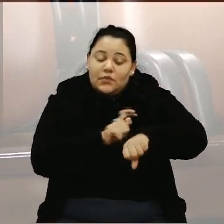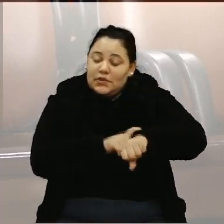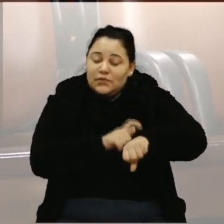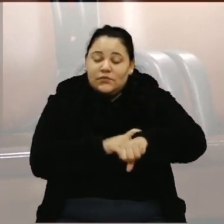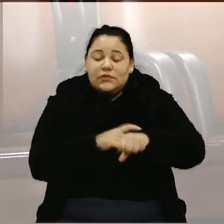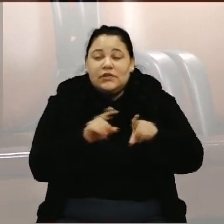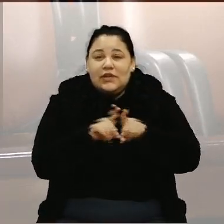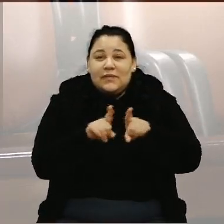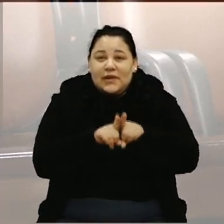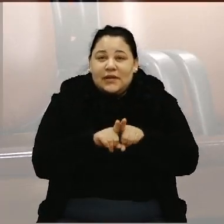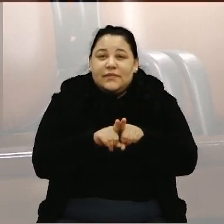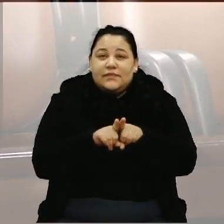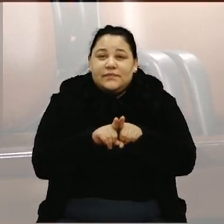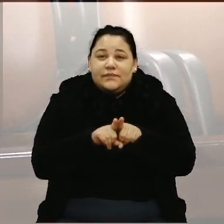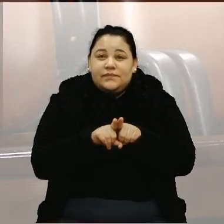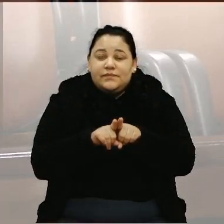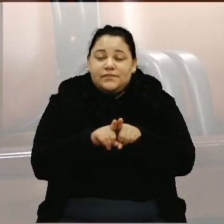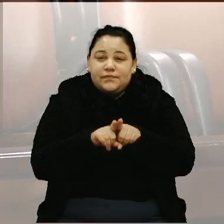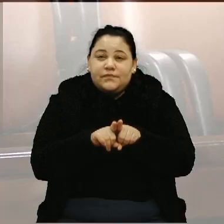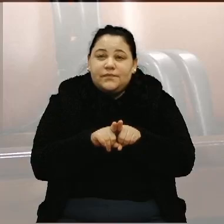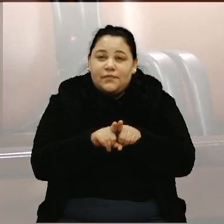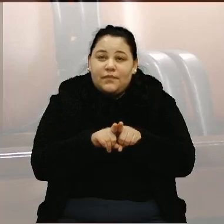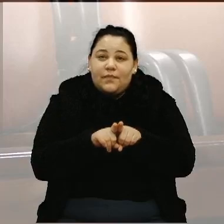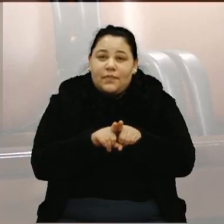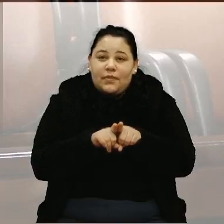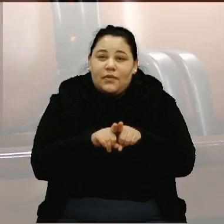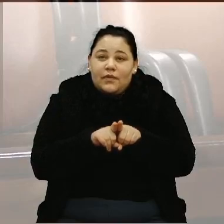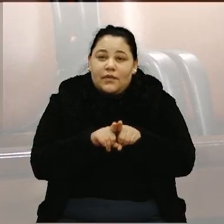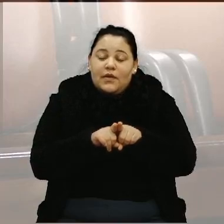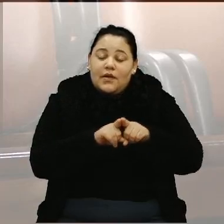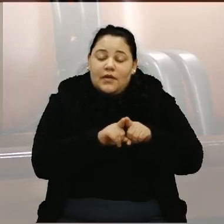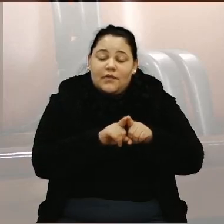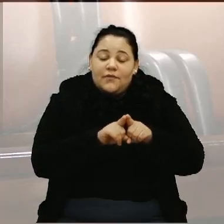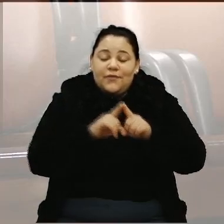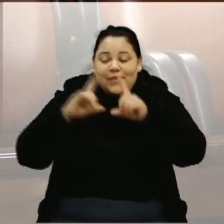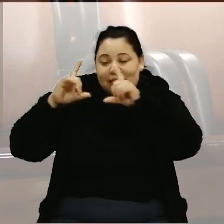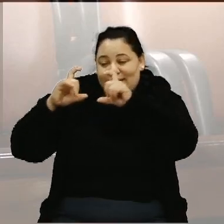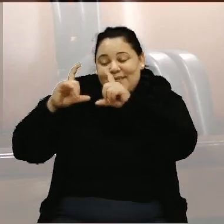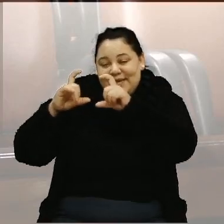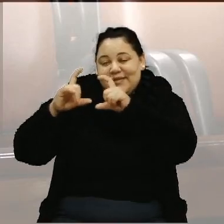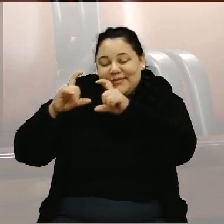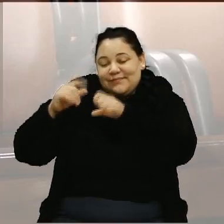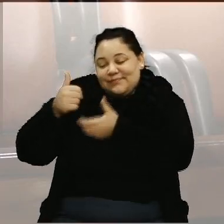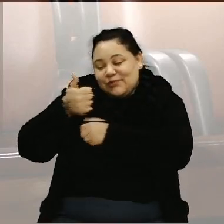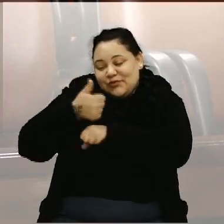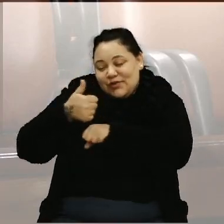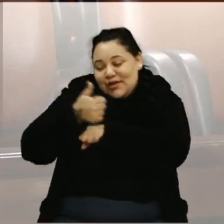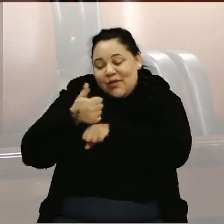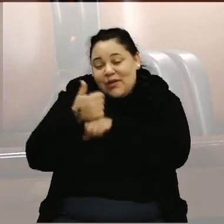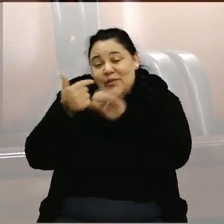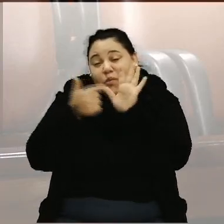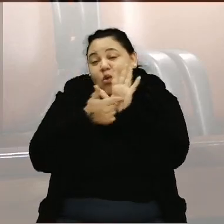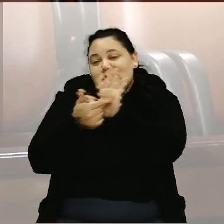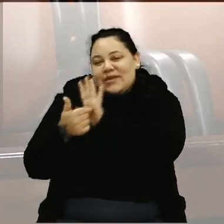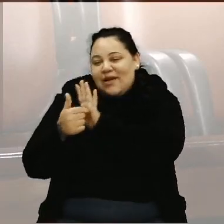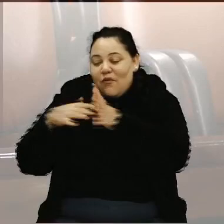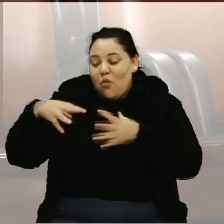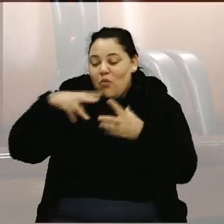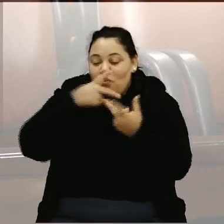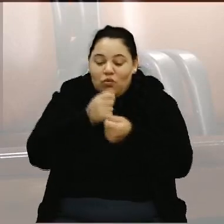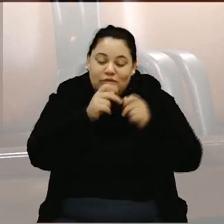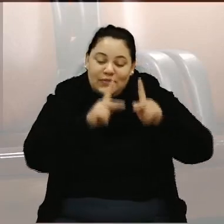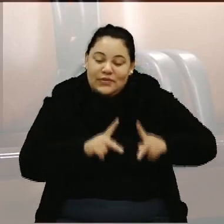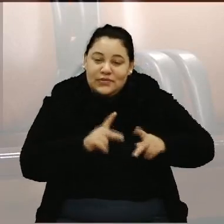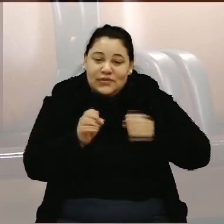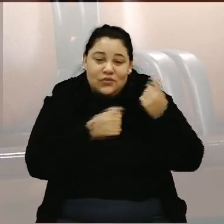sua companheira foi uma câmera, né? E através da câmera ele mostrava o mundo e muitas vezes o que passa despercebido